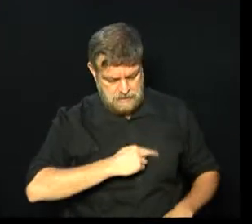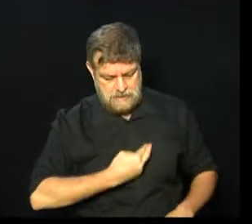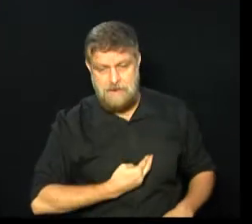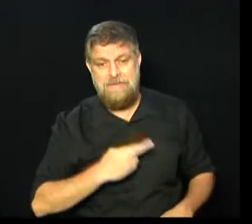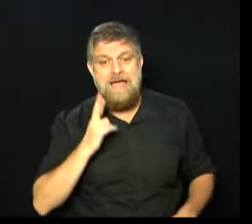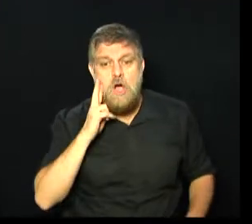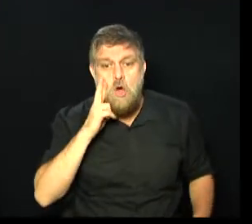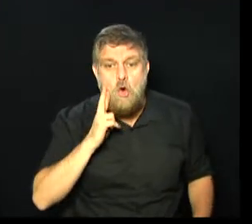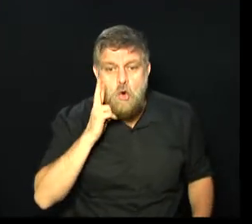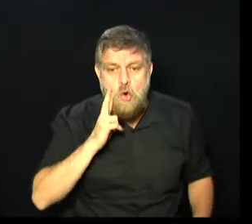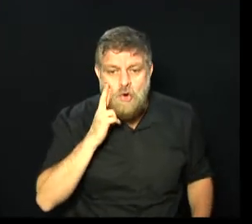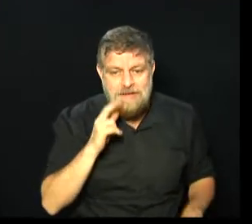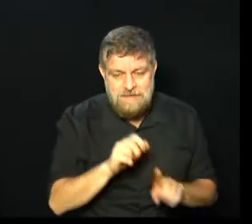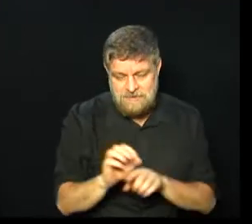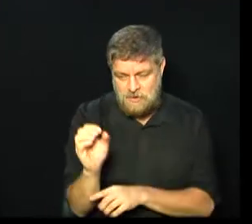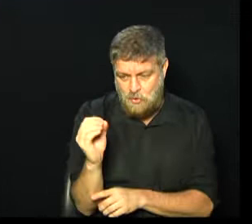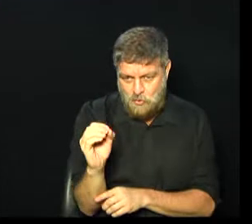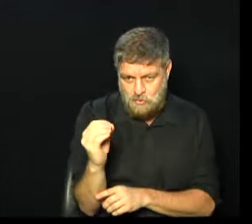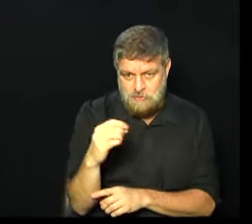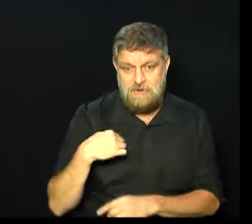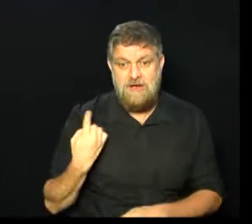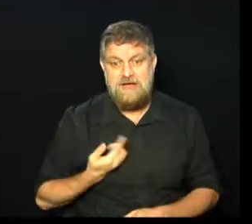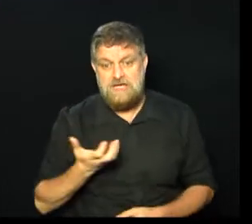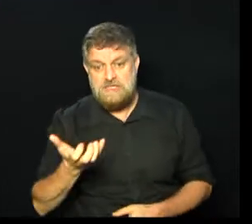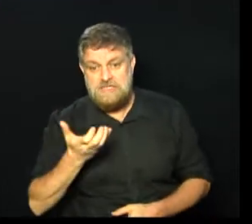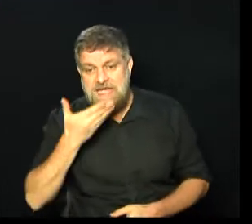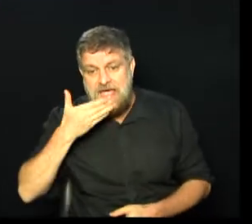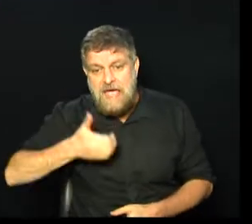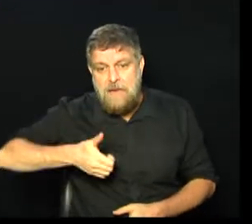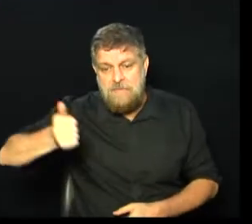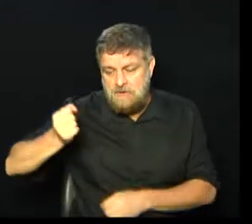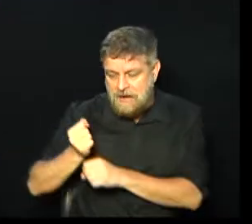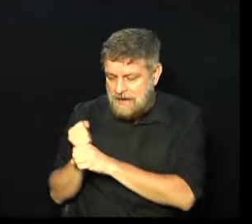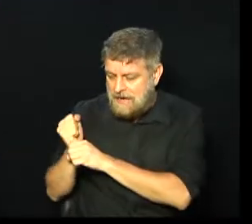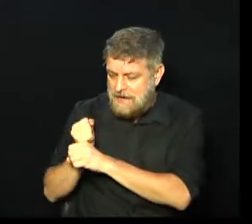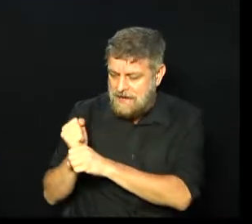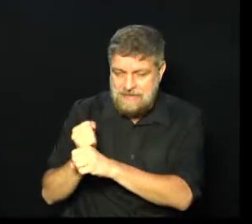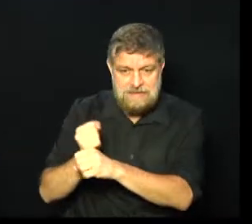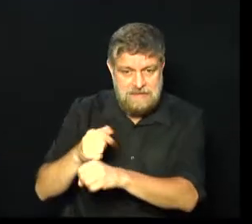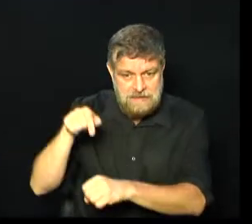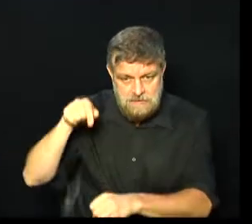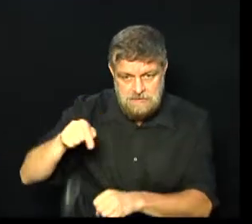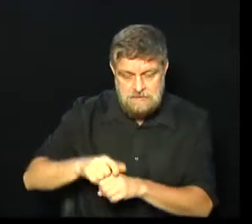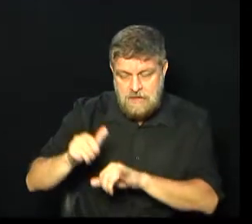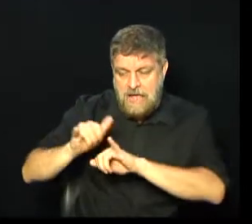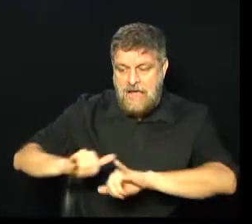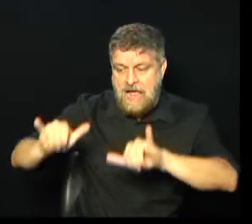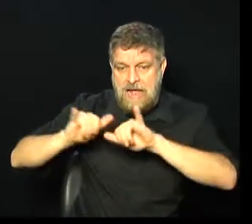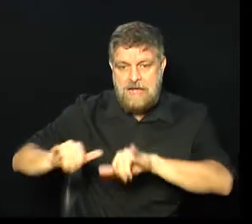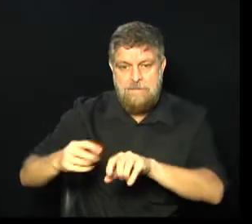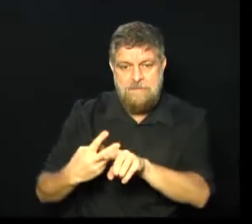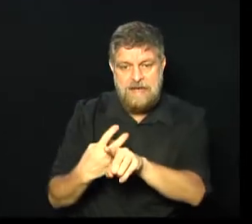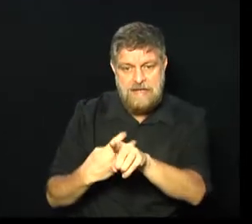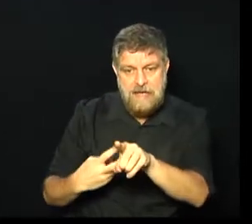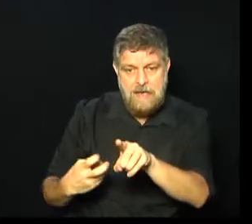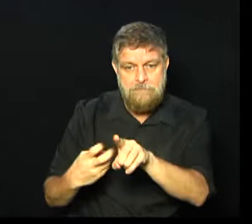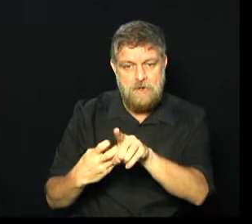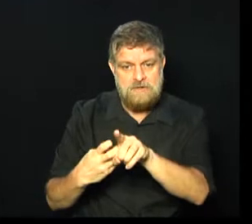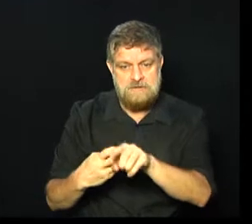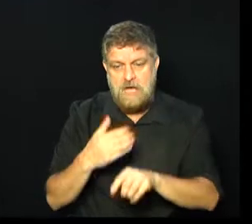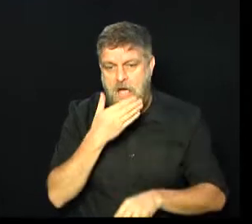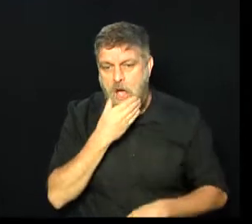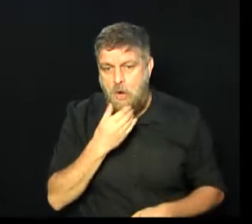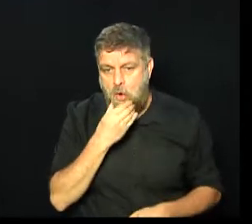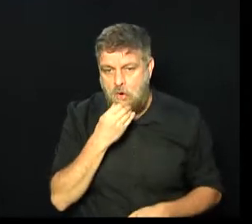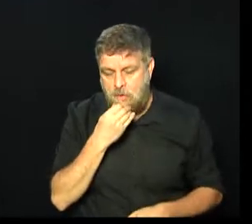bem estruturadas, e a gente quer estruturar melhor, cada ano mais, as campanhas para câncer de próstata. E a